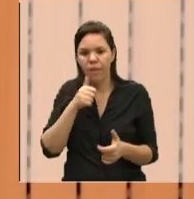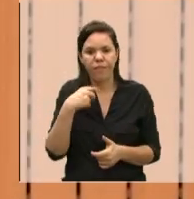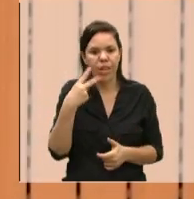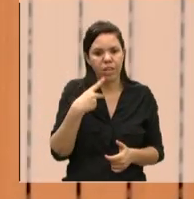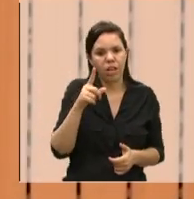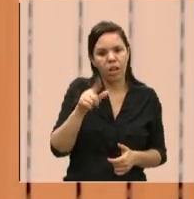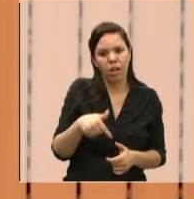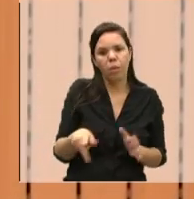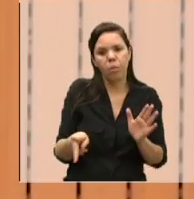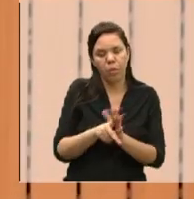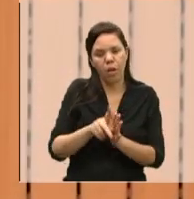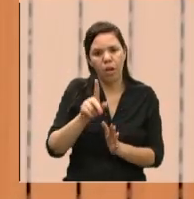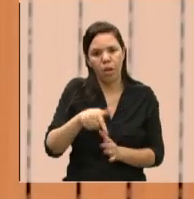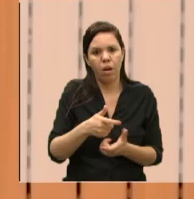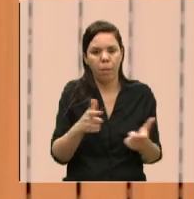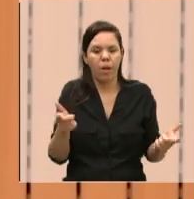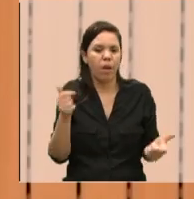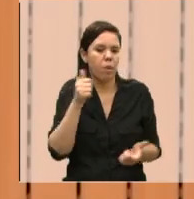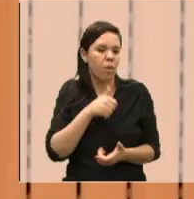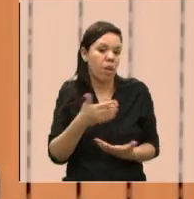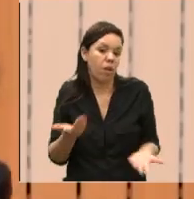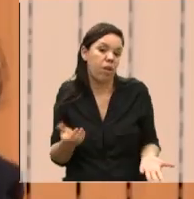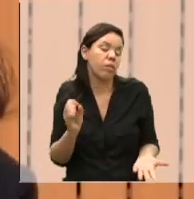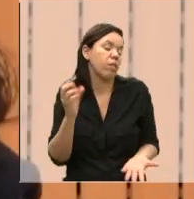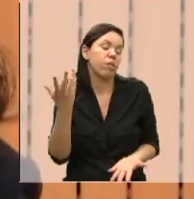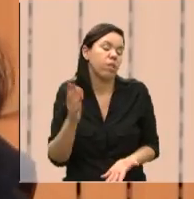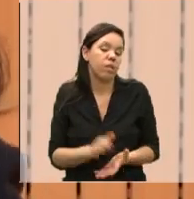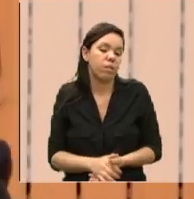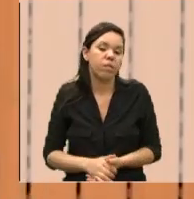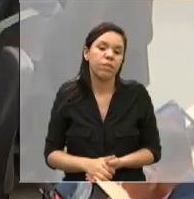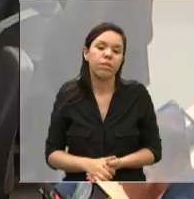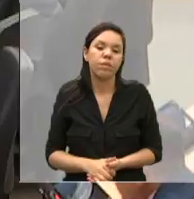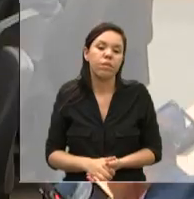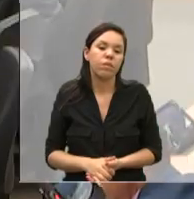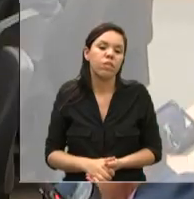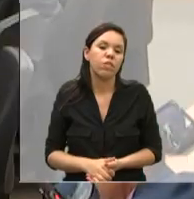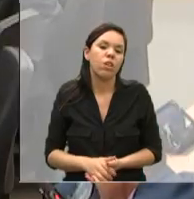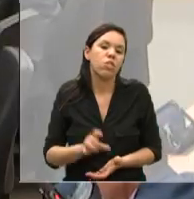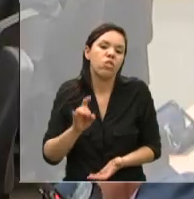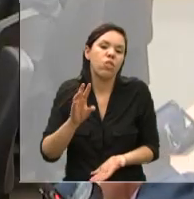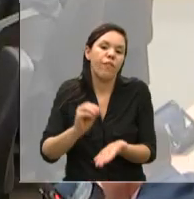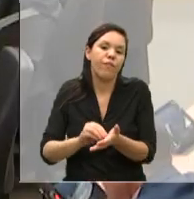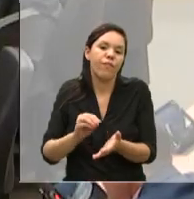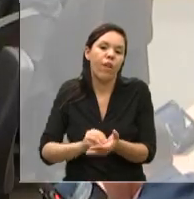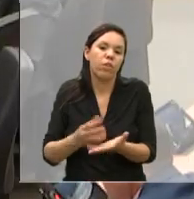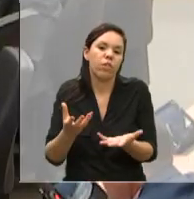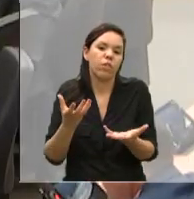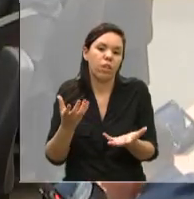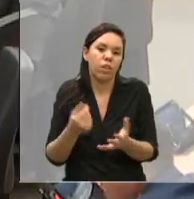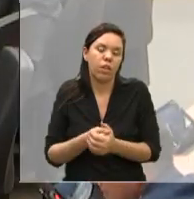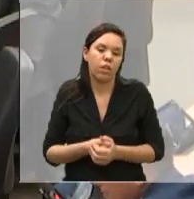jovens eram mulheres. Então, o que acontece, né? Quer dizer, isso não é por falta de